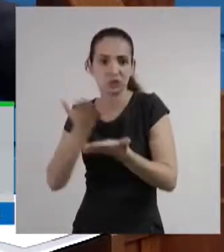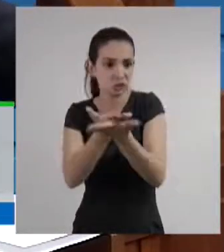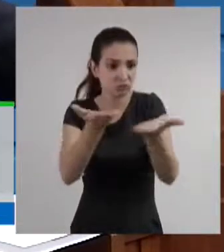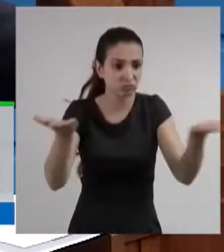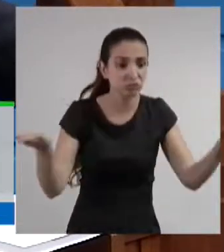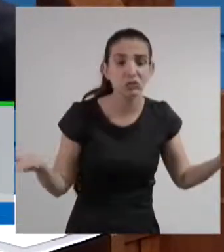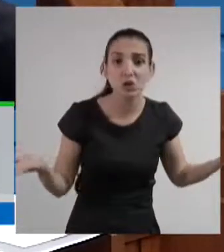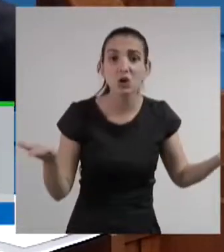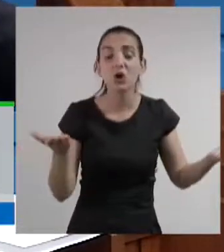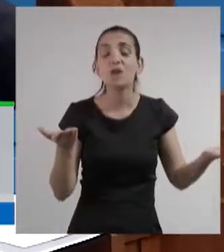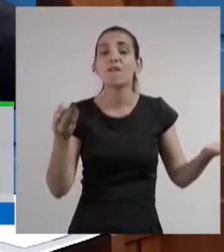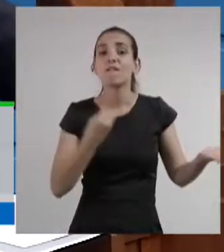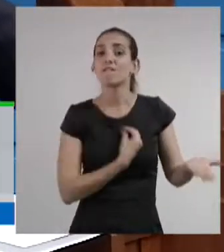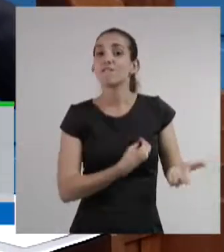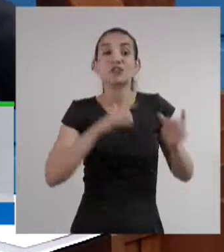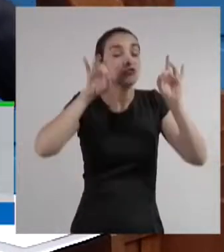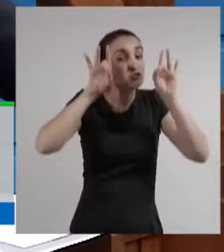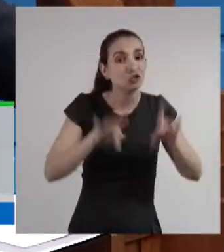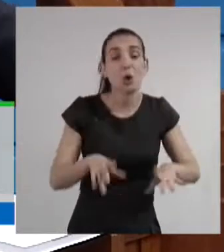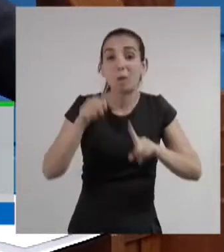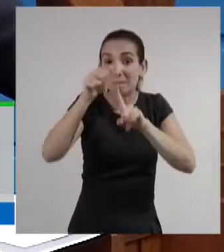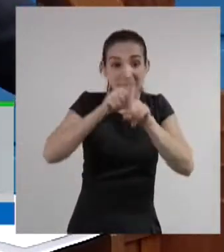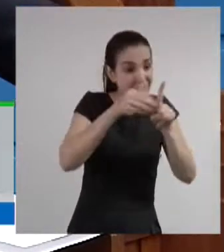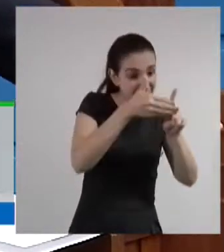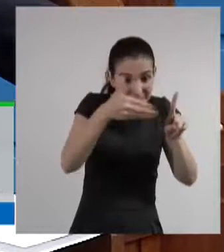por mês. E esse